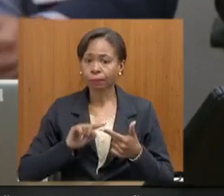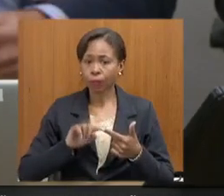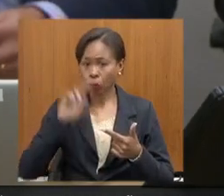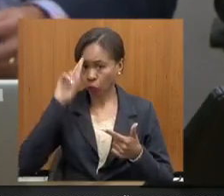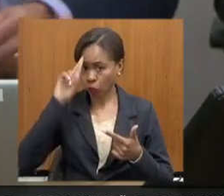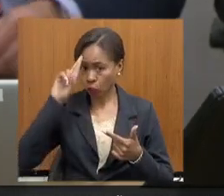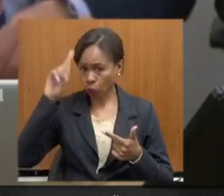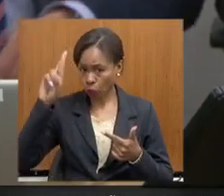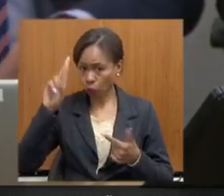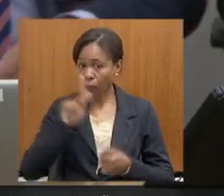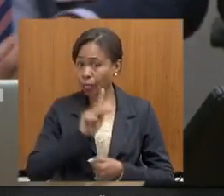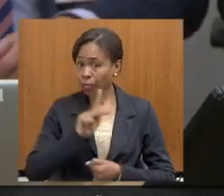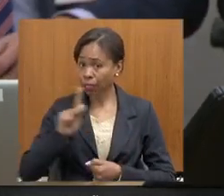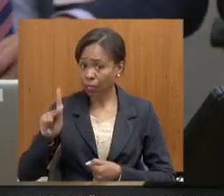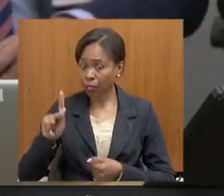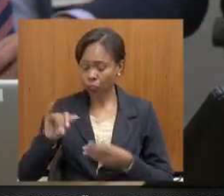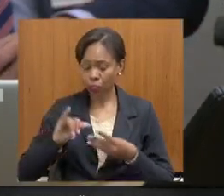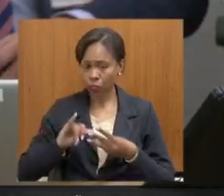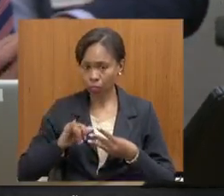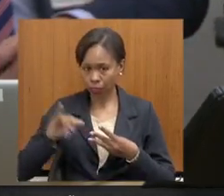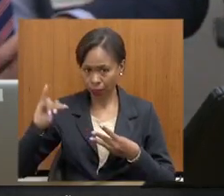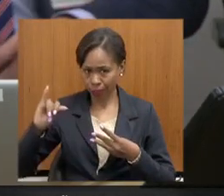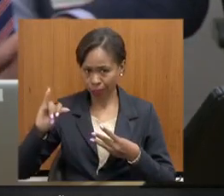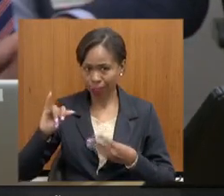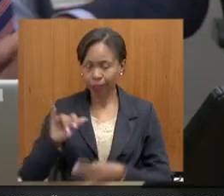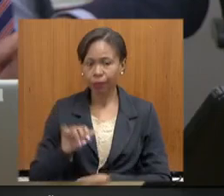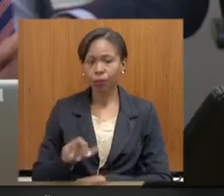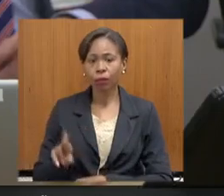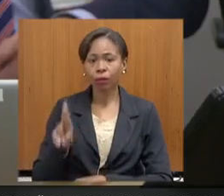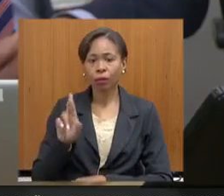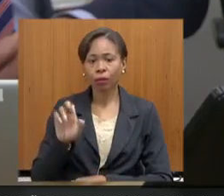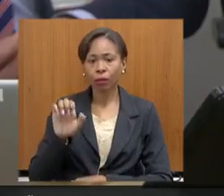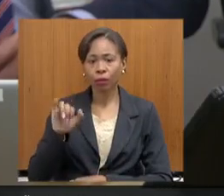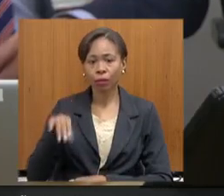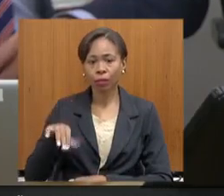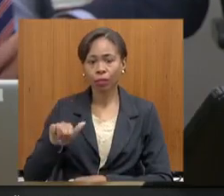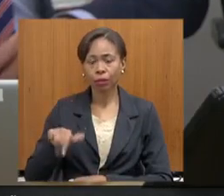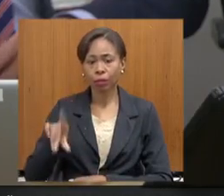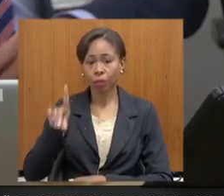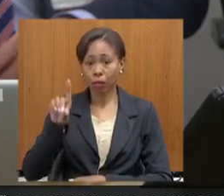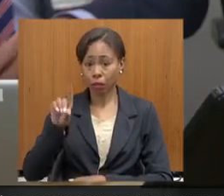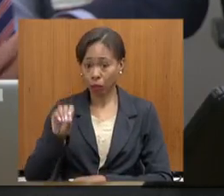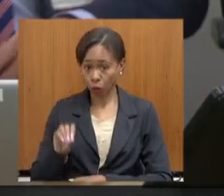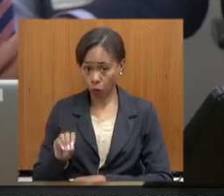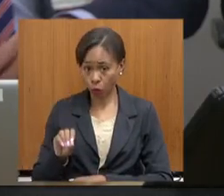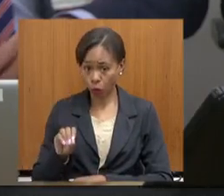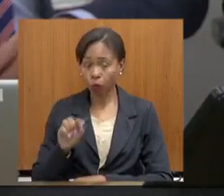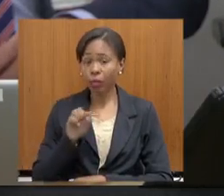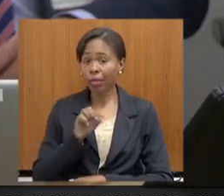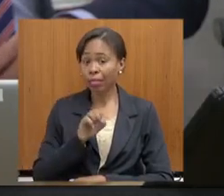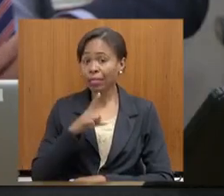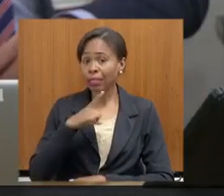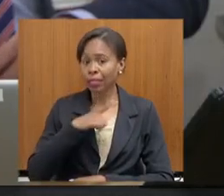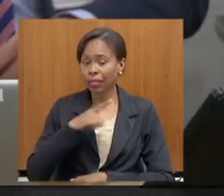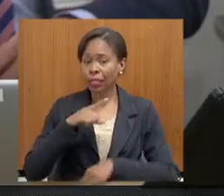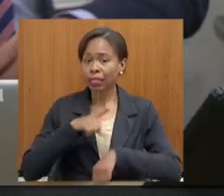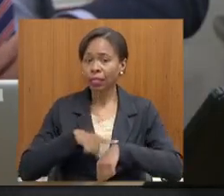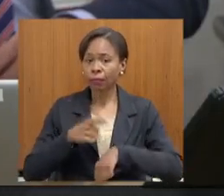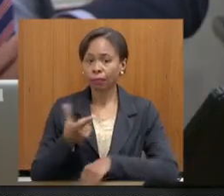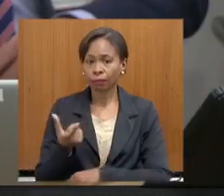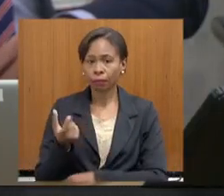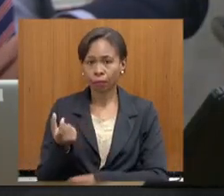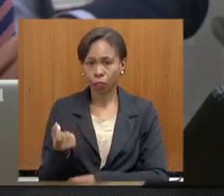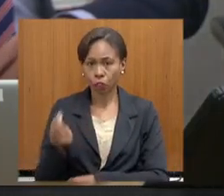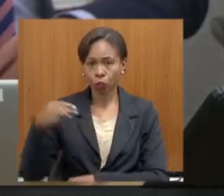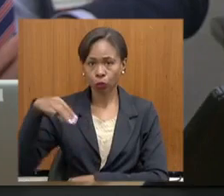de Minas Gerais excelentíssimo senhor' Reynaldo passanezi filho disporá de até 20 minutos